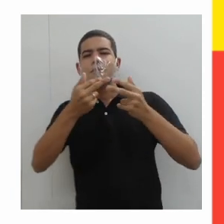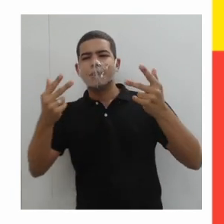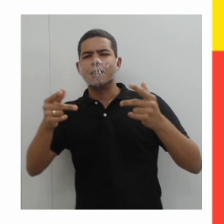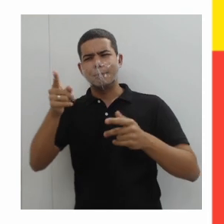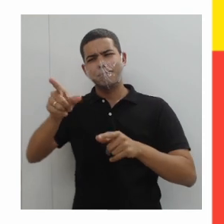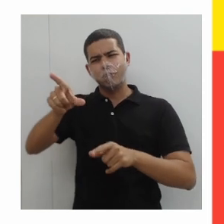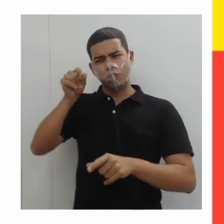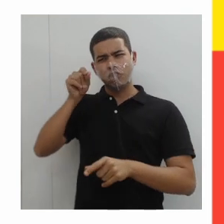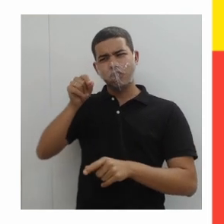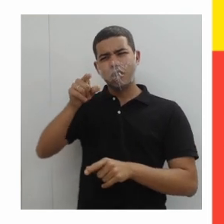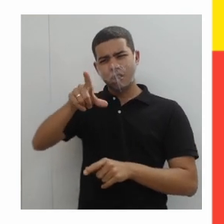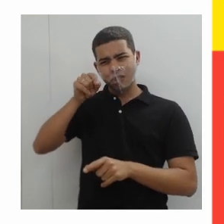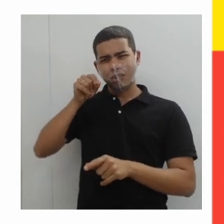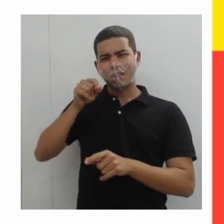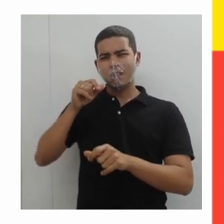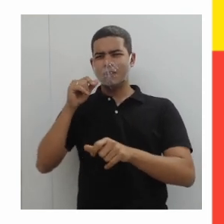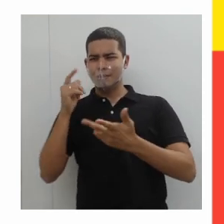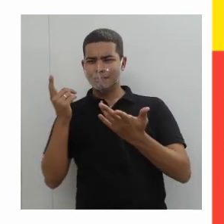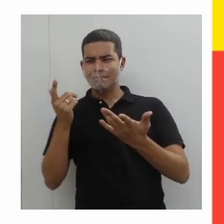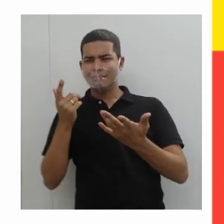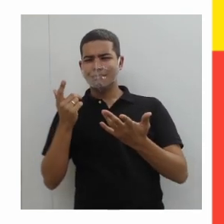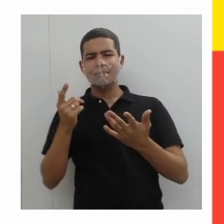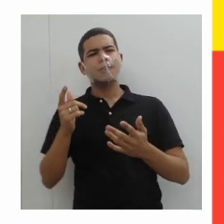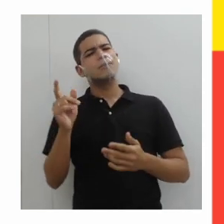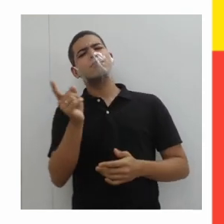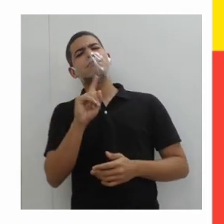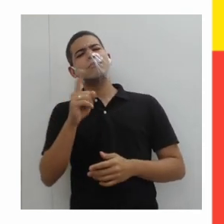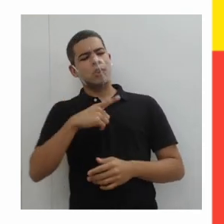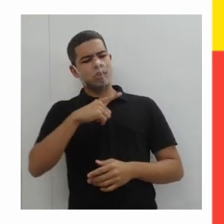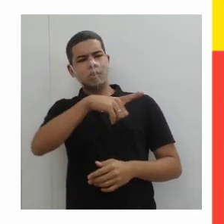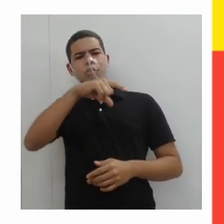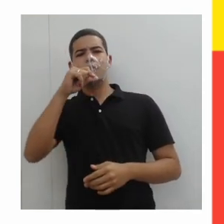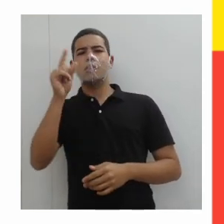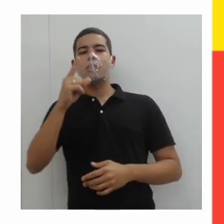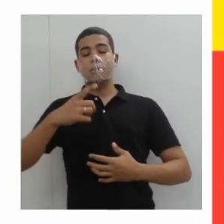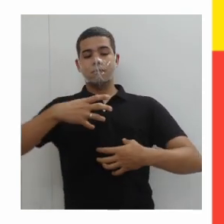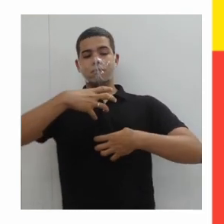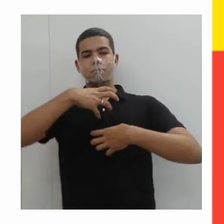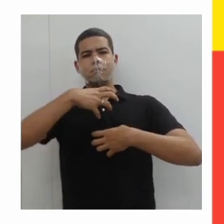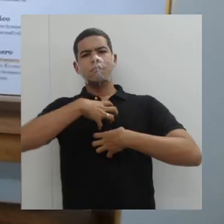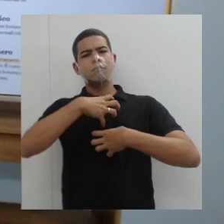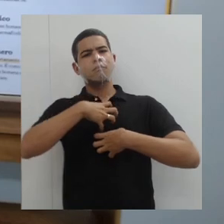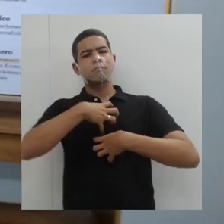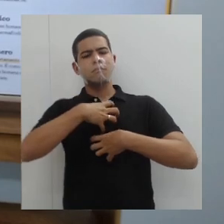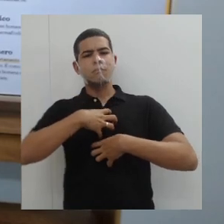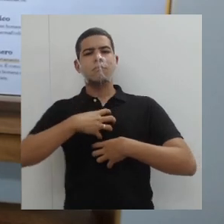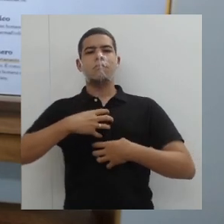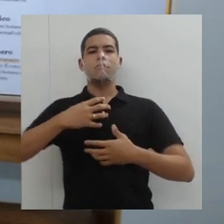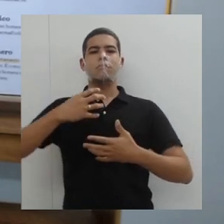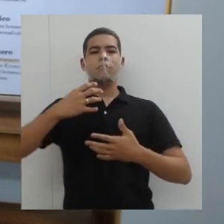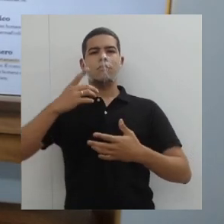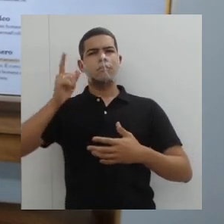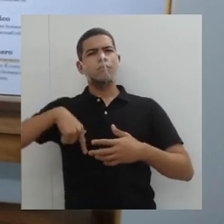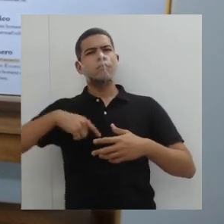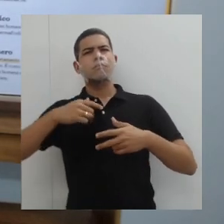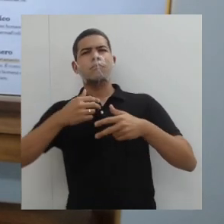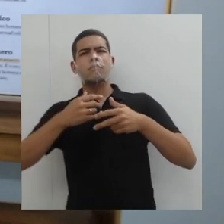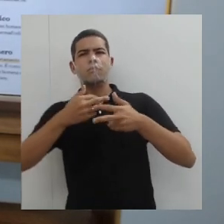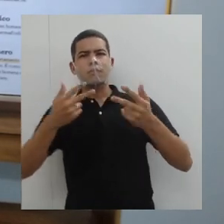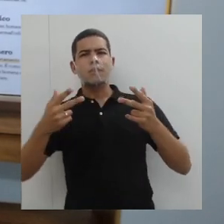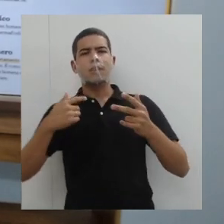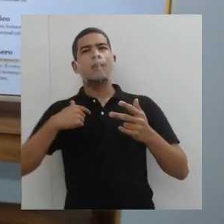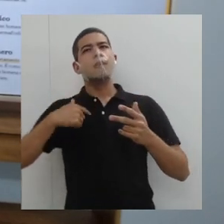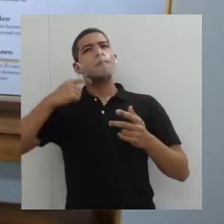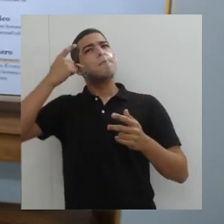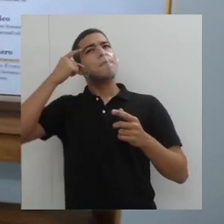escolheu ser assim, você escolheu ser assado. Não é uma questão de escolha não, gente. É uma questão de afetividade. Então, a orientação sexual, ela se refere